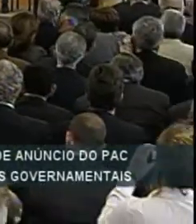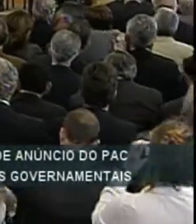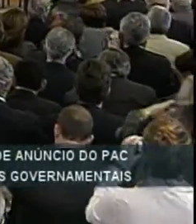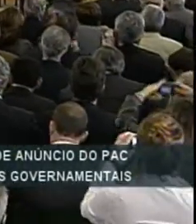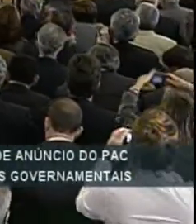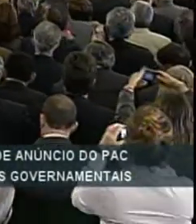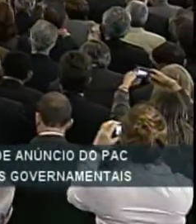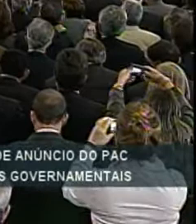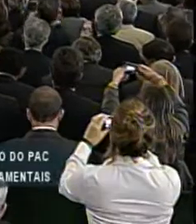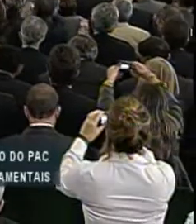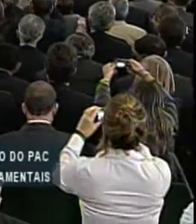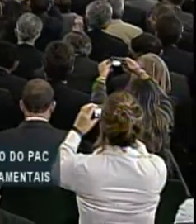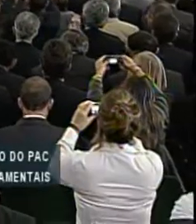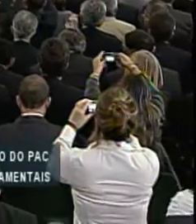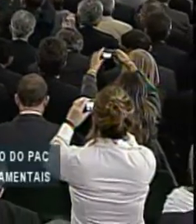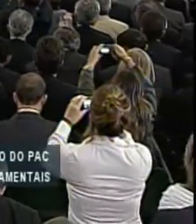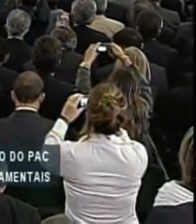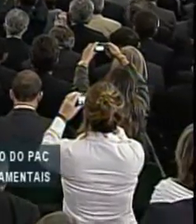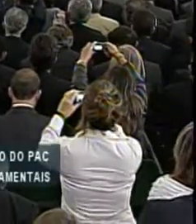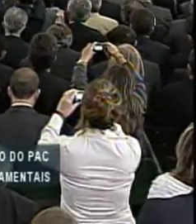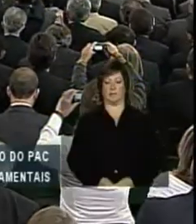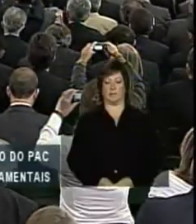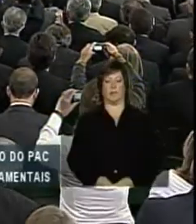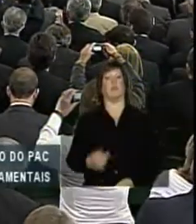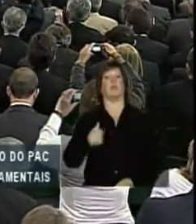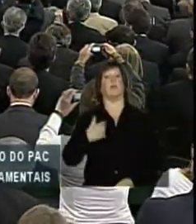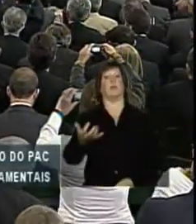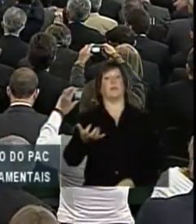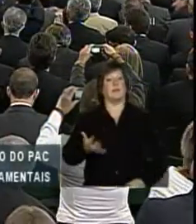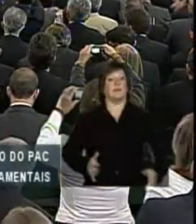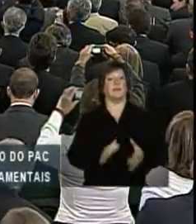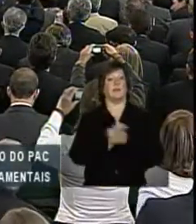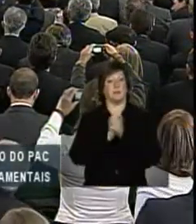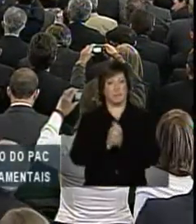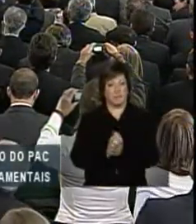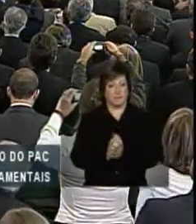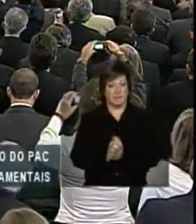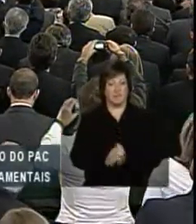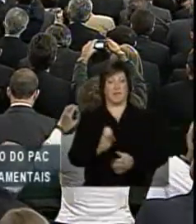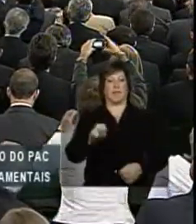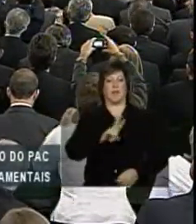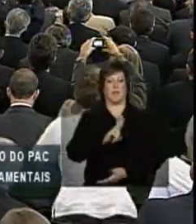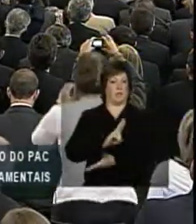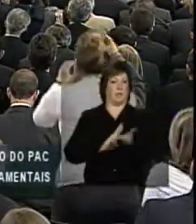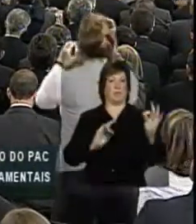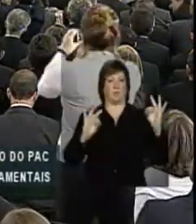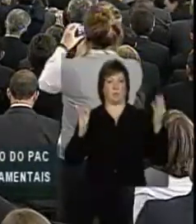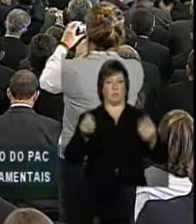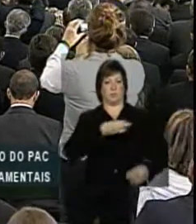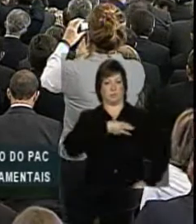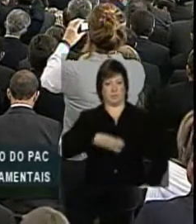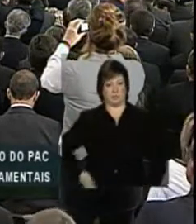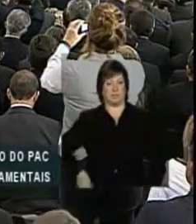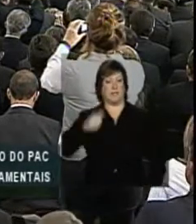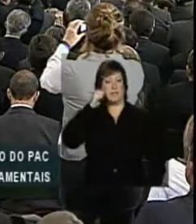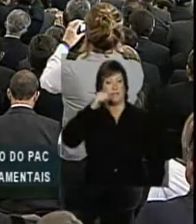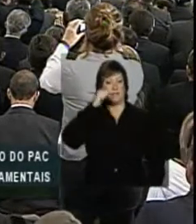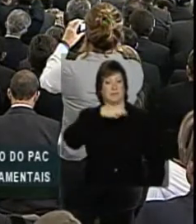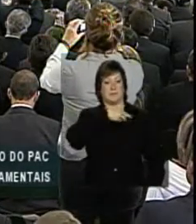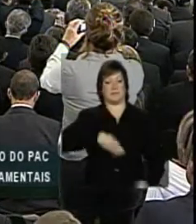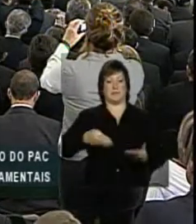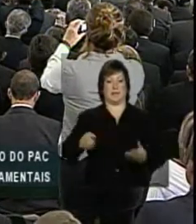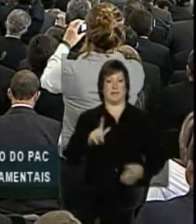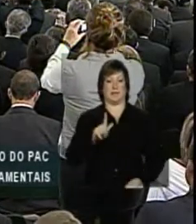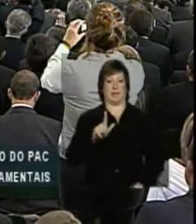Eu queria cumprimentar, em nome de todos os ministros, a ministra-chefe da Casa Civil,